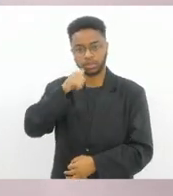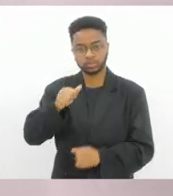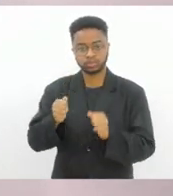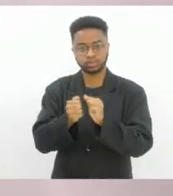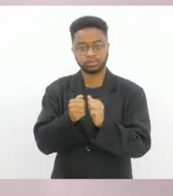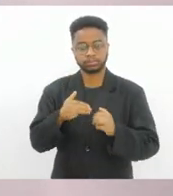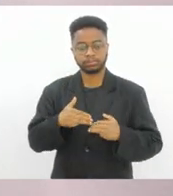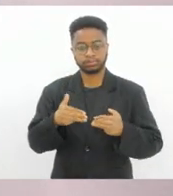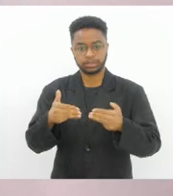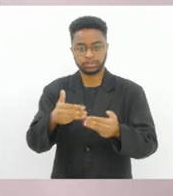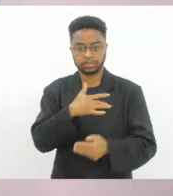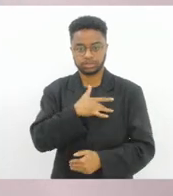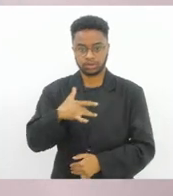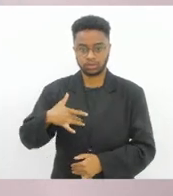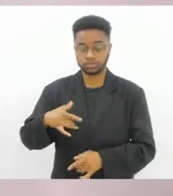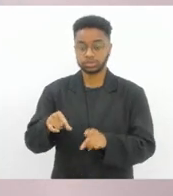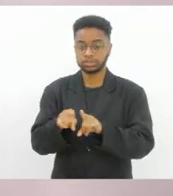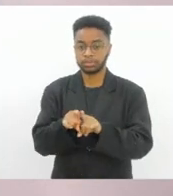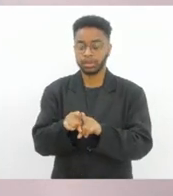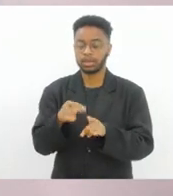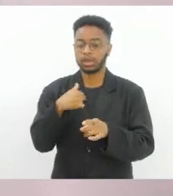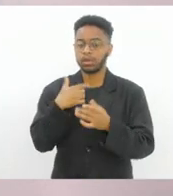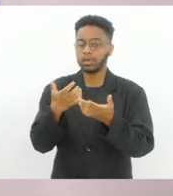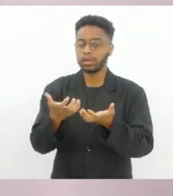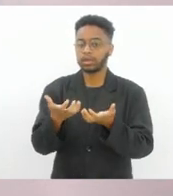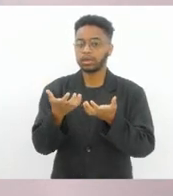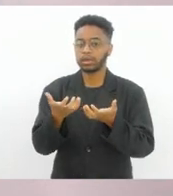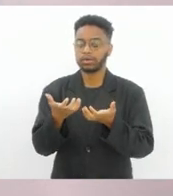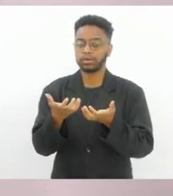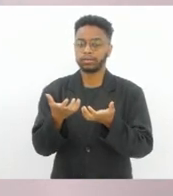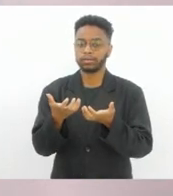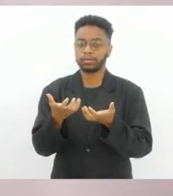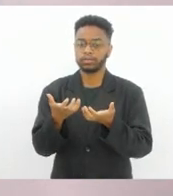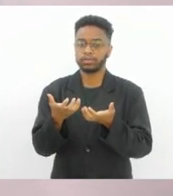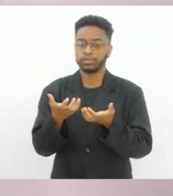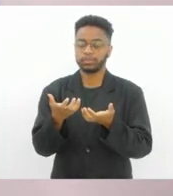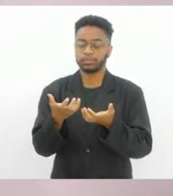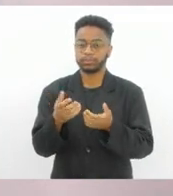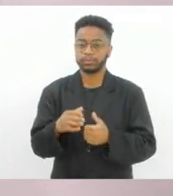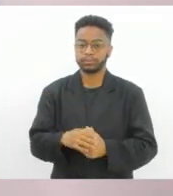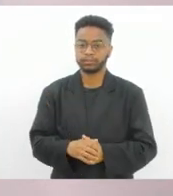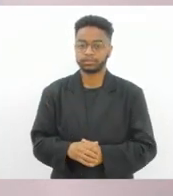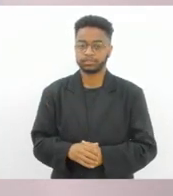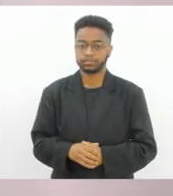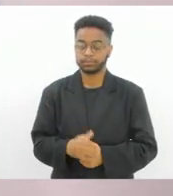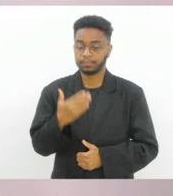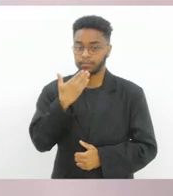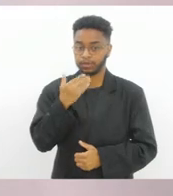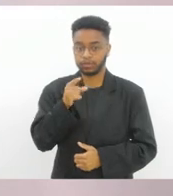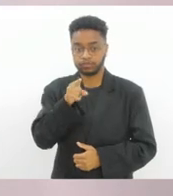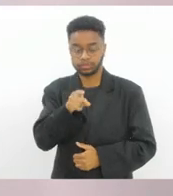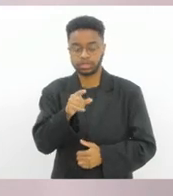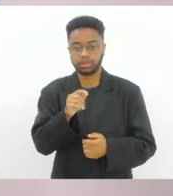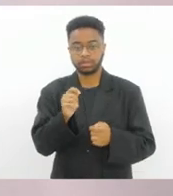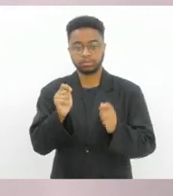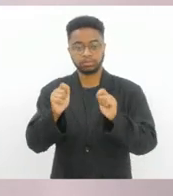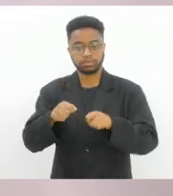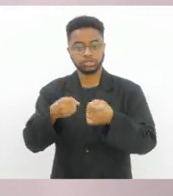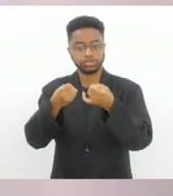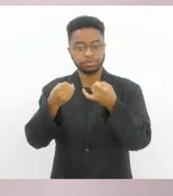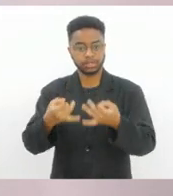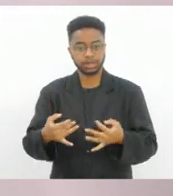Saúde. E, inclusive, Priscila, também já gostaria que a senhora pudesse expressar também